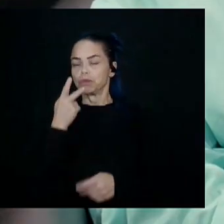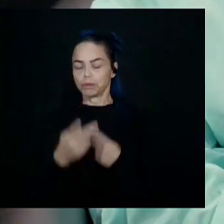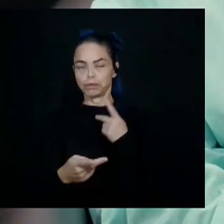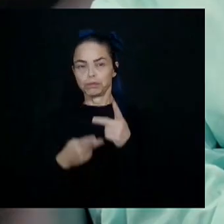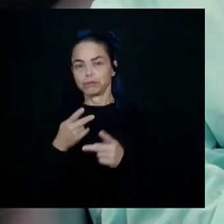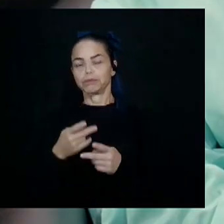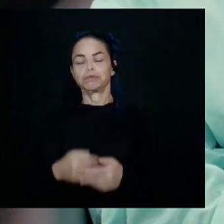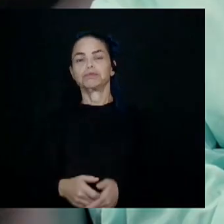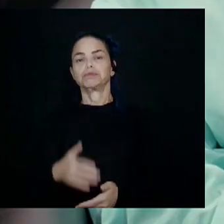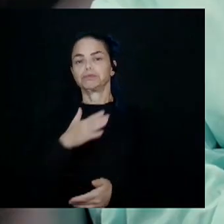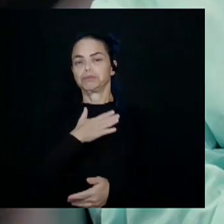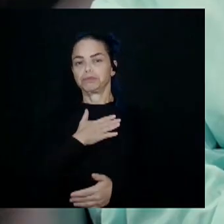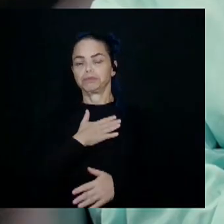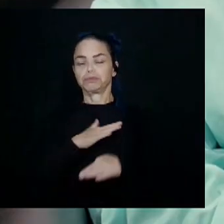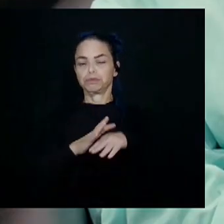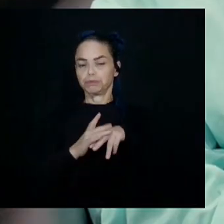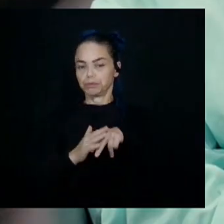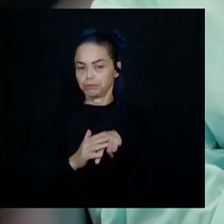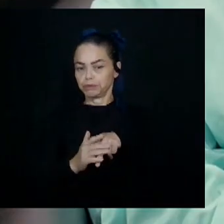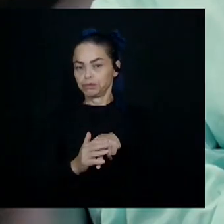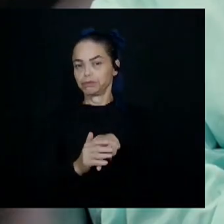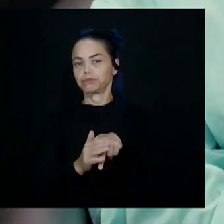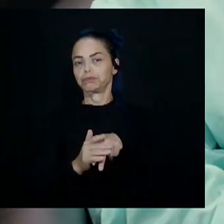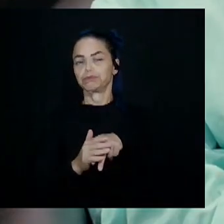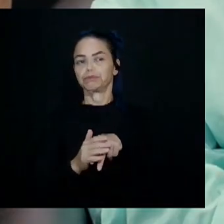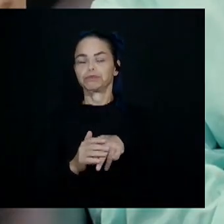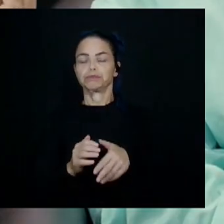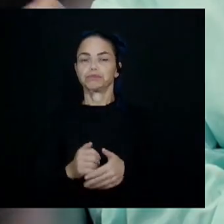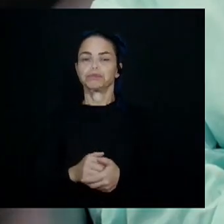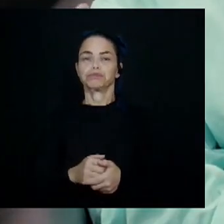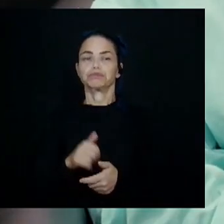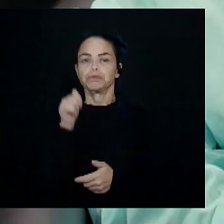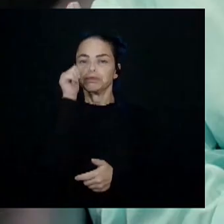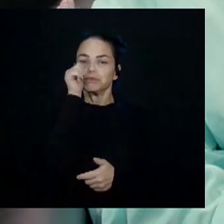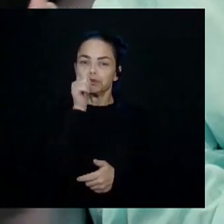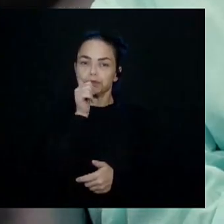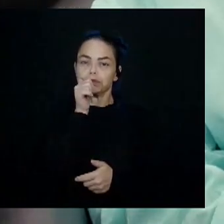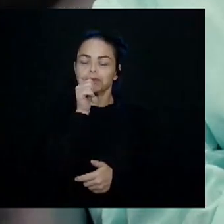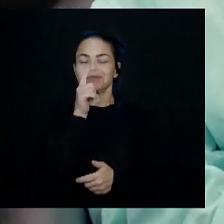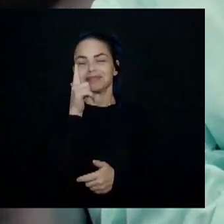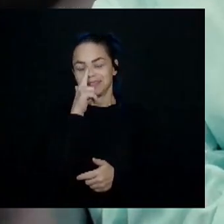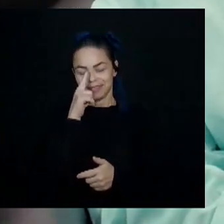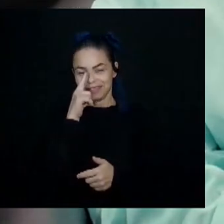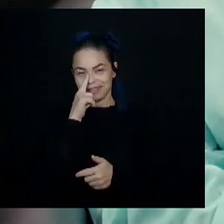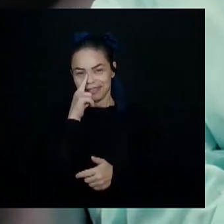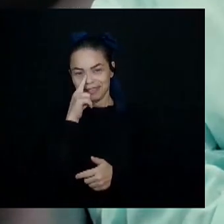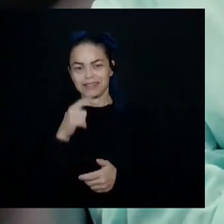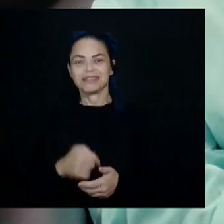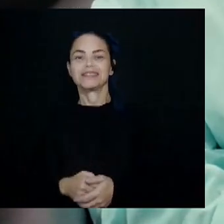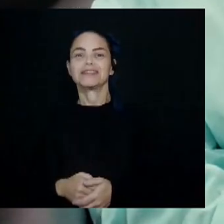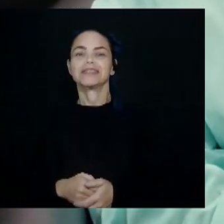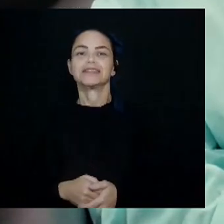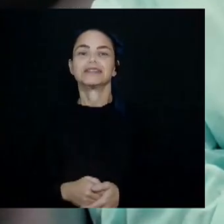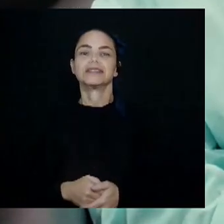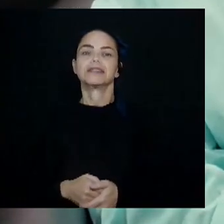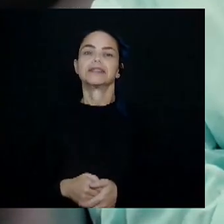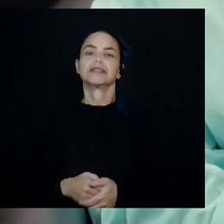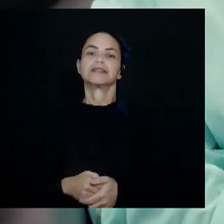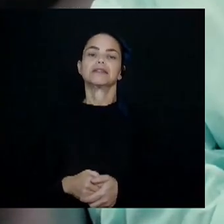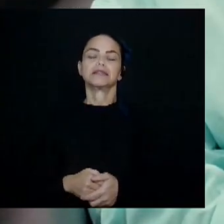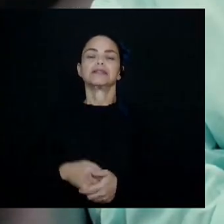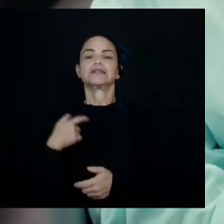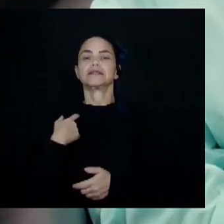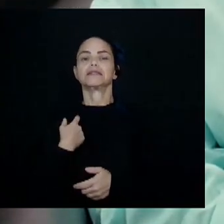minhas pacientes, mulheres, né, mães, que nem nós, né? Rede de